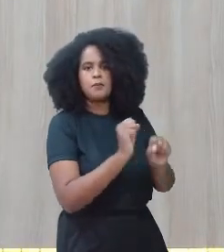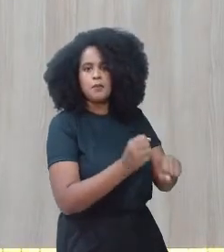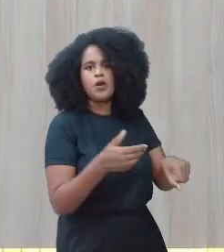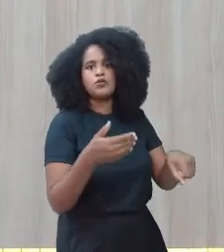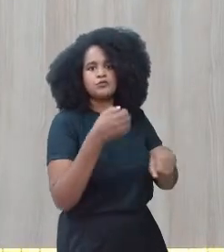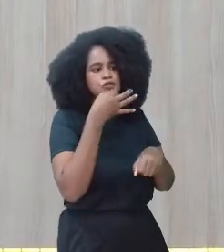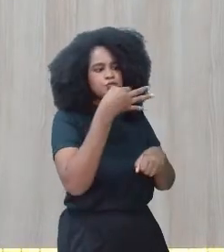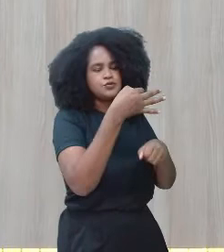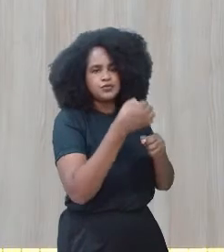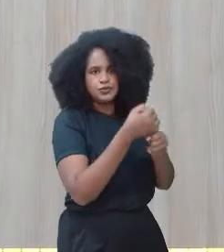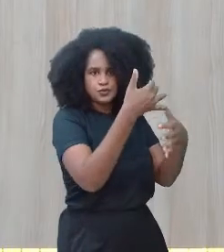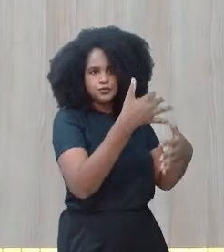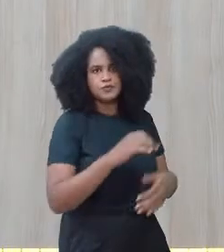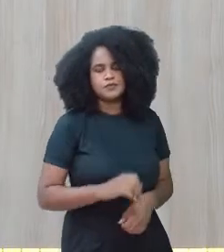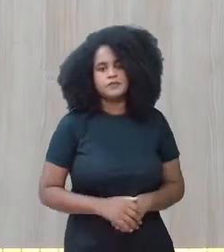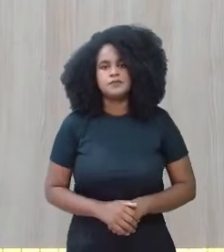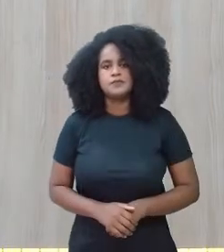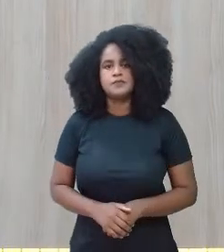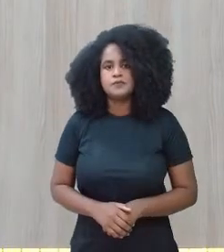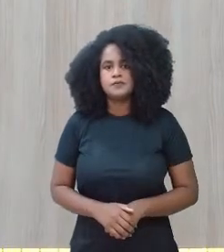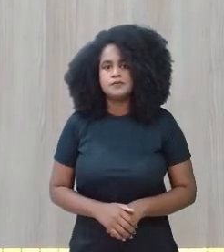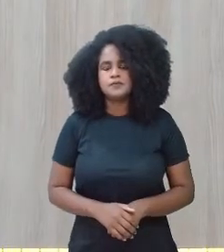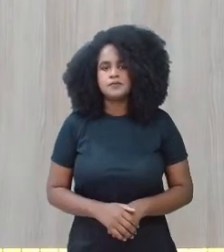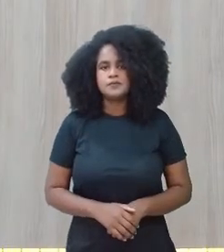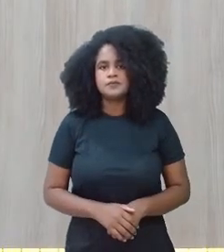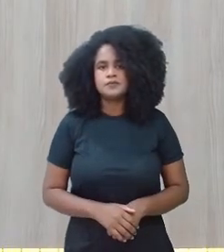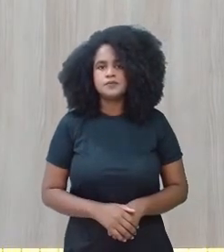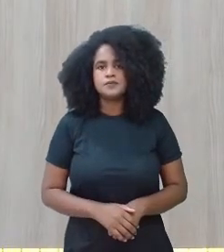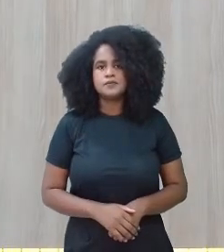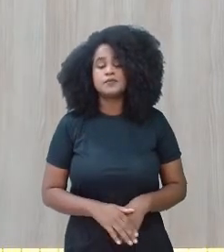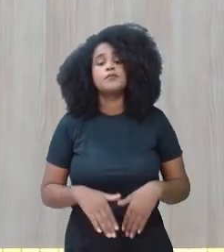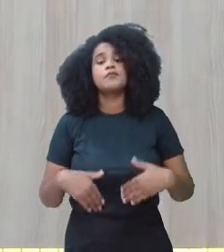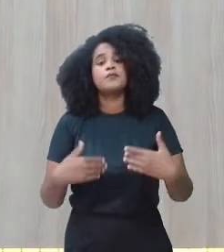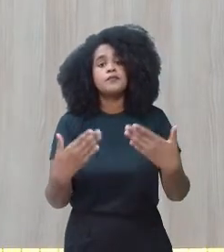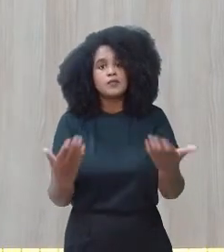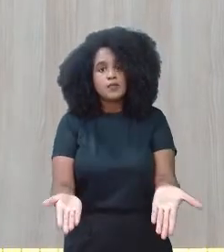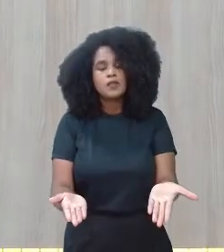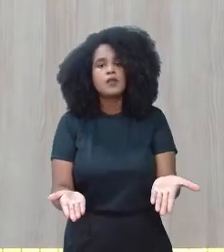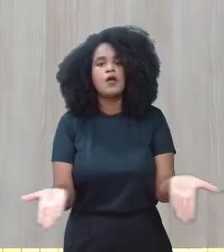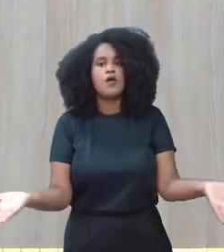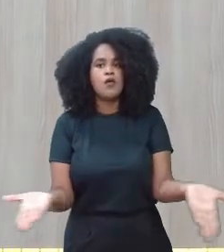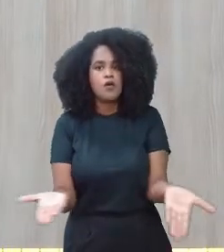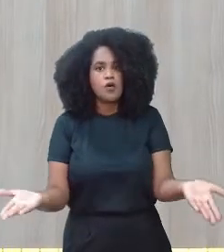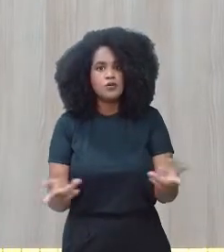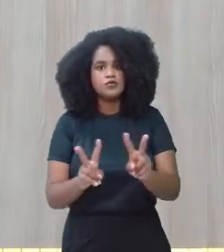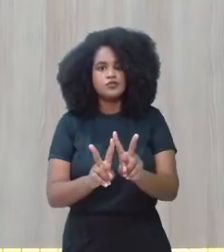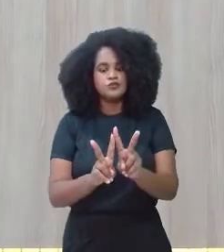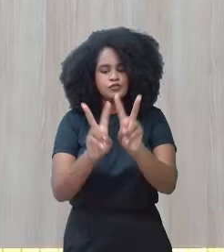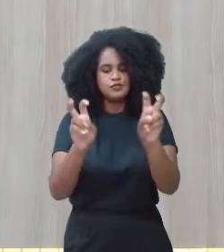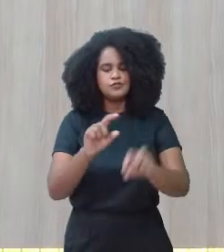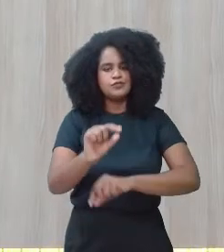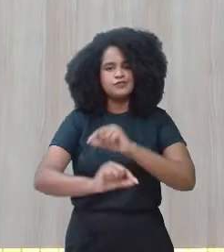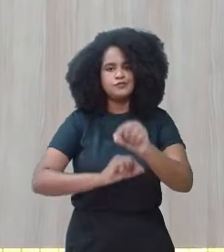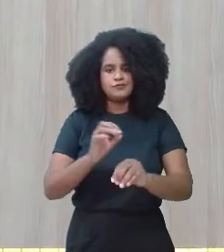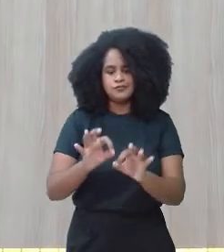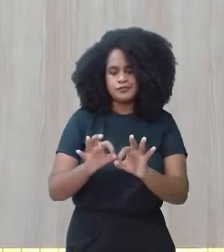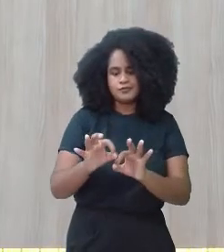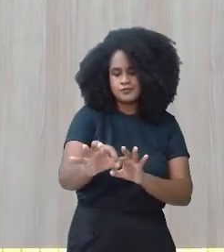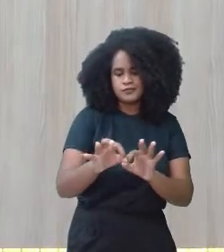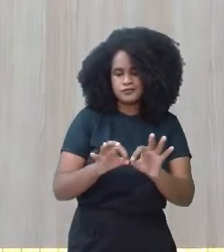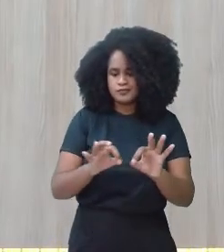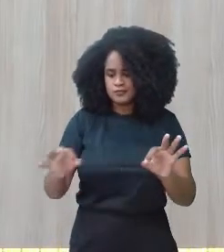certo? A gente vai falar hoje de algumas situações em relação às medições que a gente faz no nosso dia a dia,